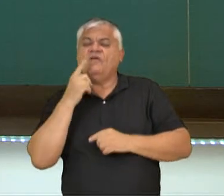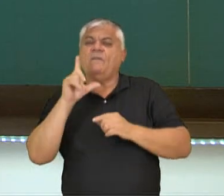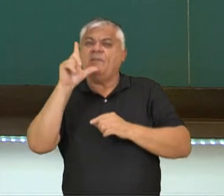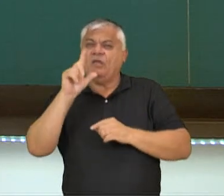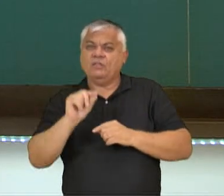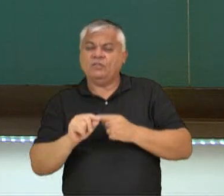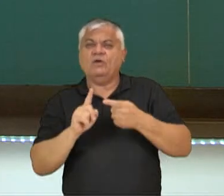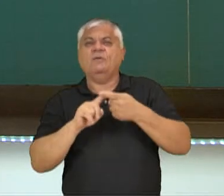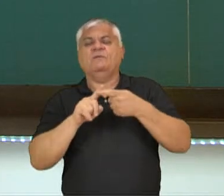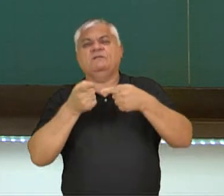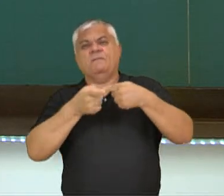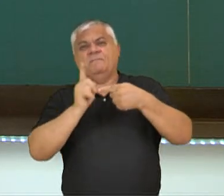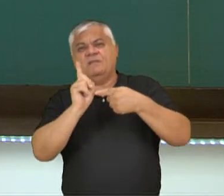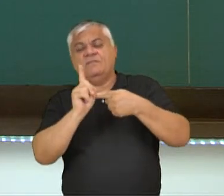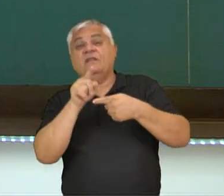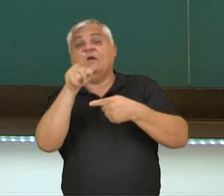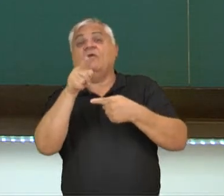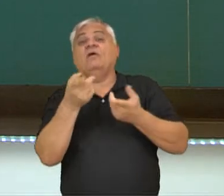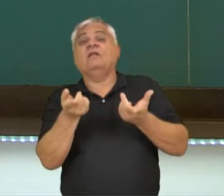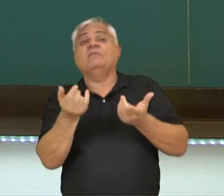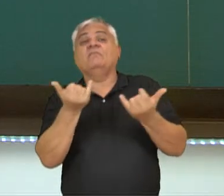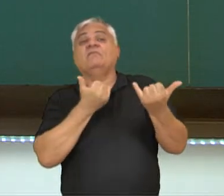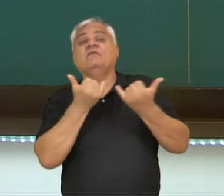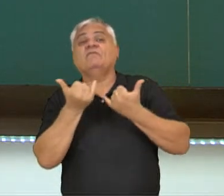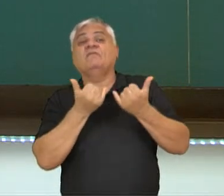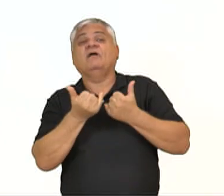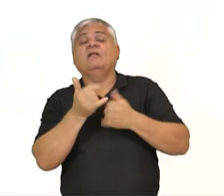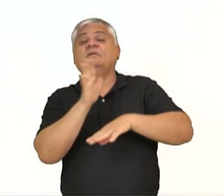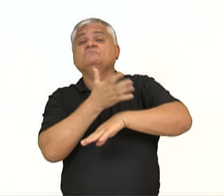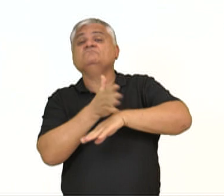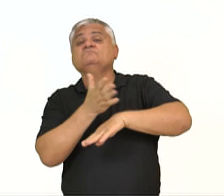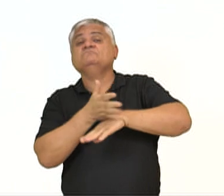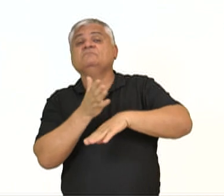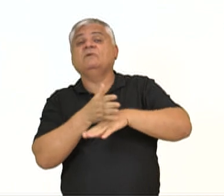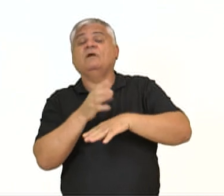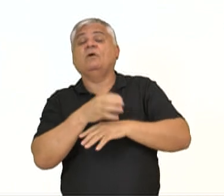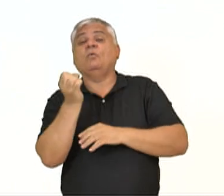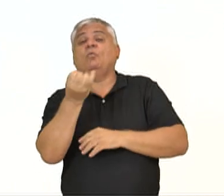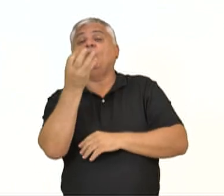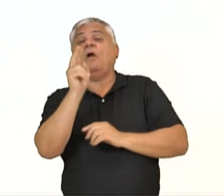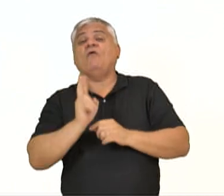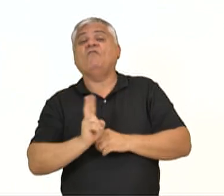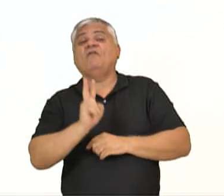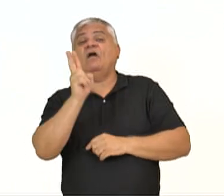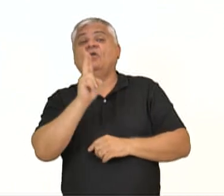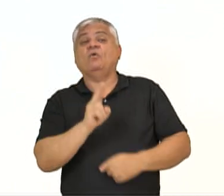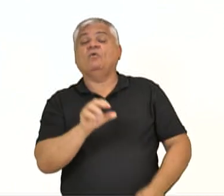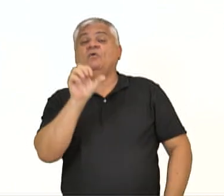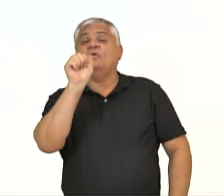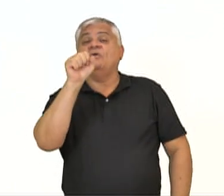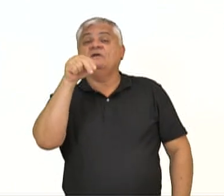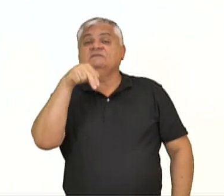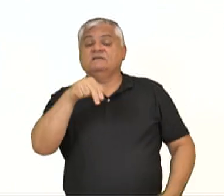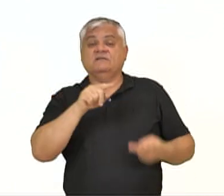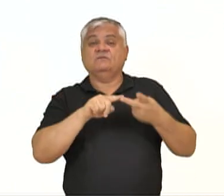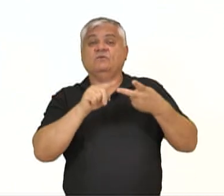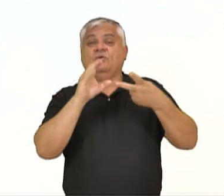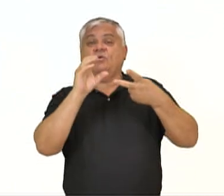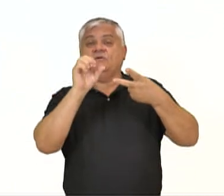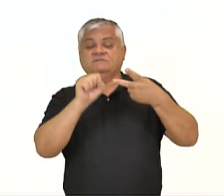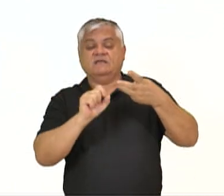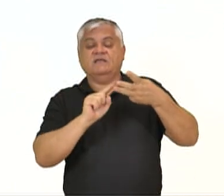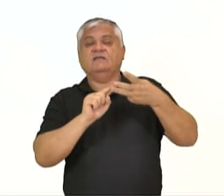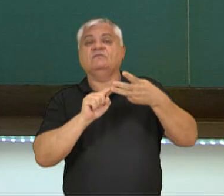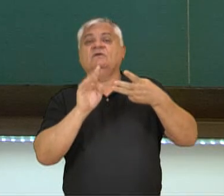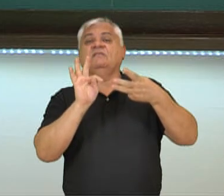primeiro quadrante, eu quero que vocês me digam aqui quais são os valores de seno, cosseno e tangente dos ângulos A